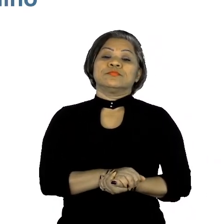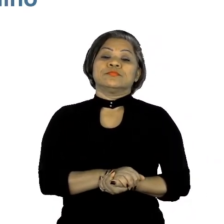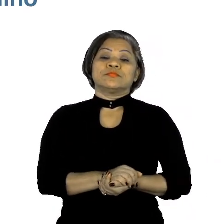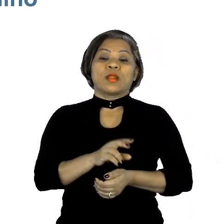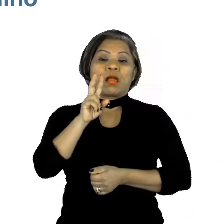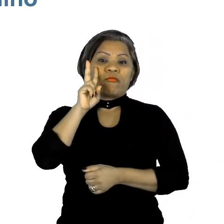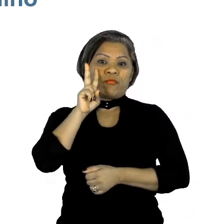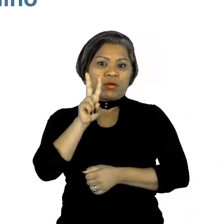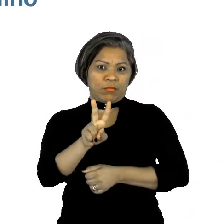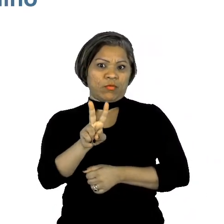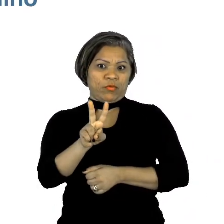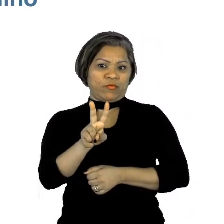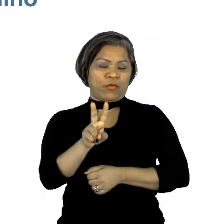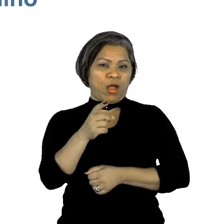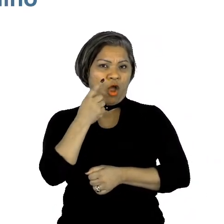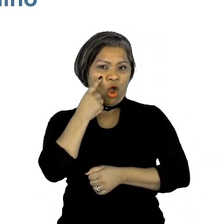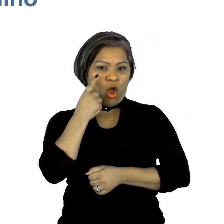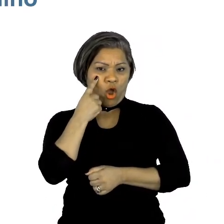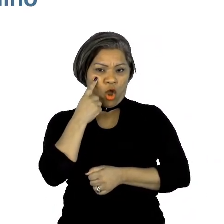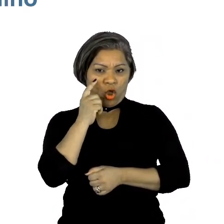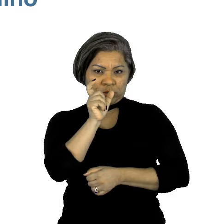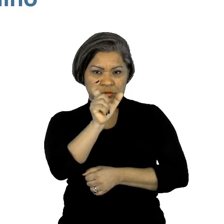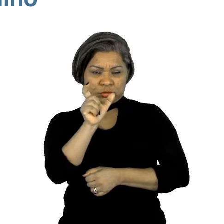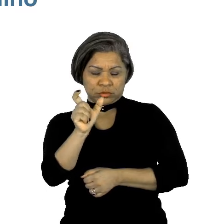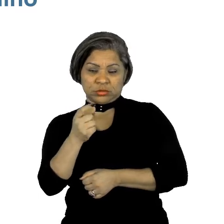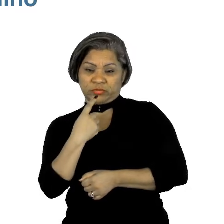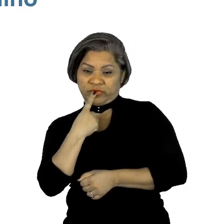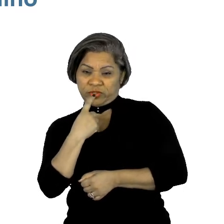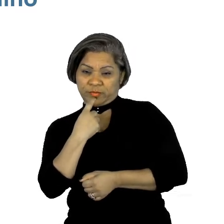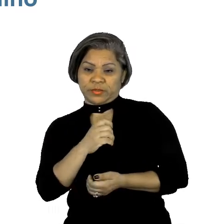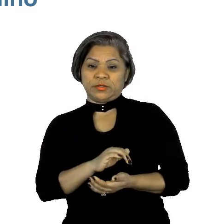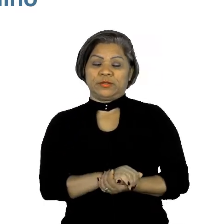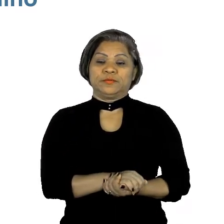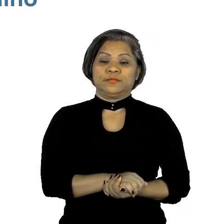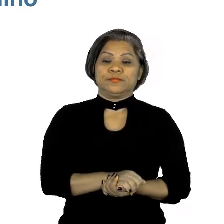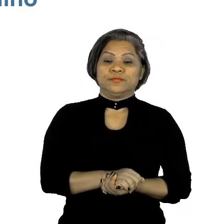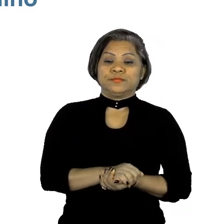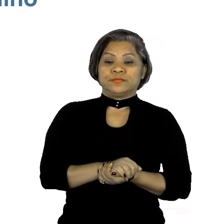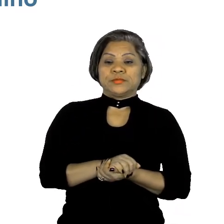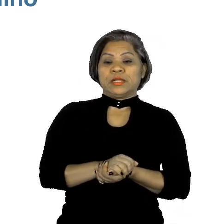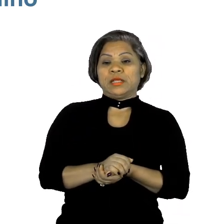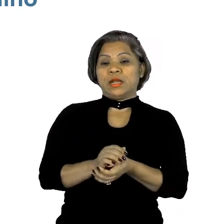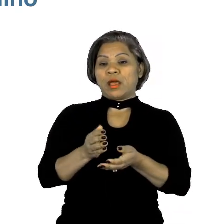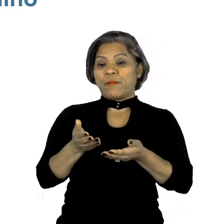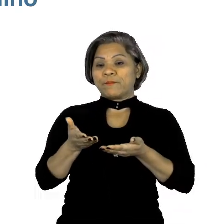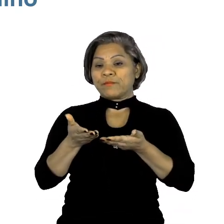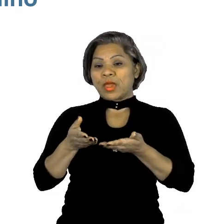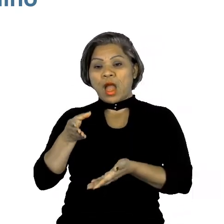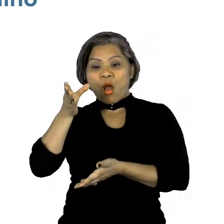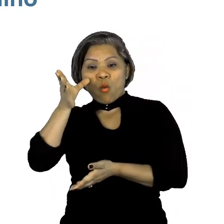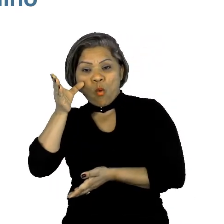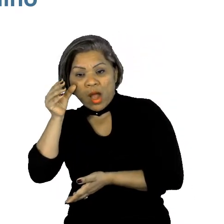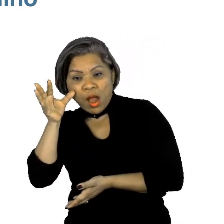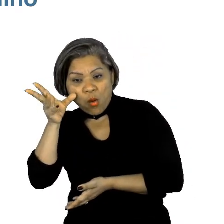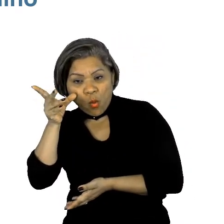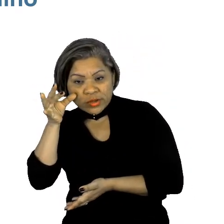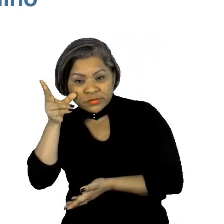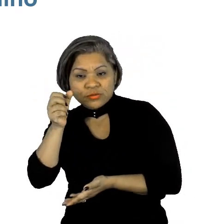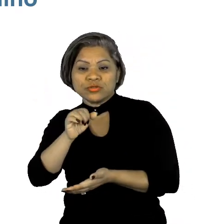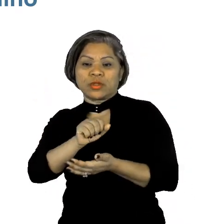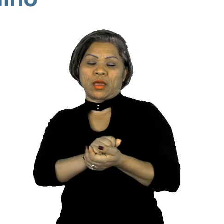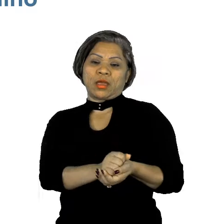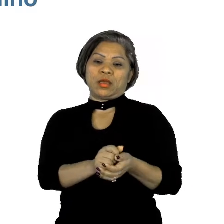em negrito e sublinhado. O assistente administrativo. Nós vemos aí que o artigo o concorda